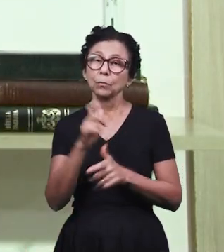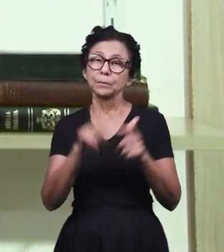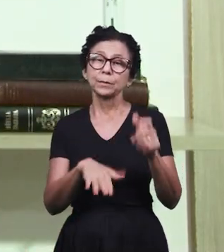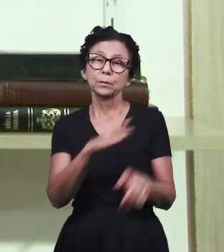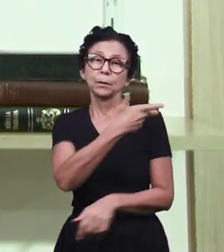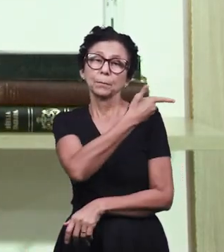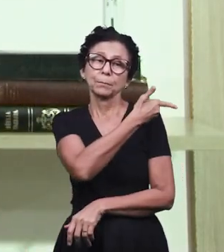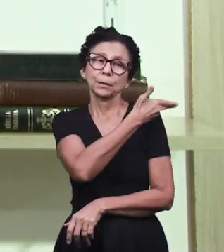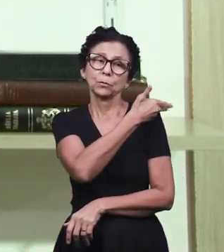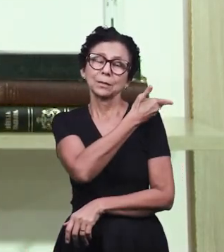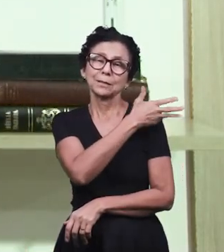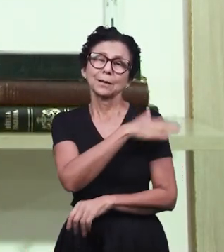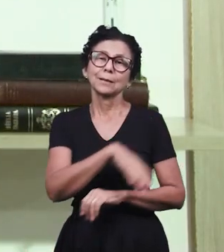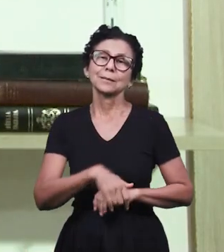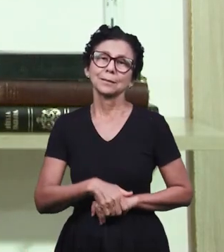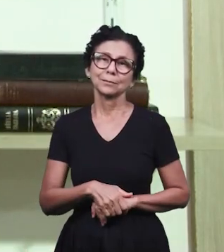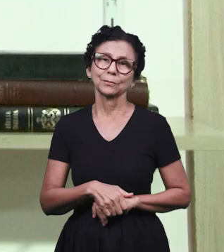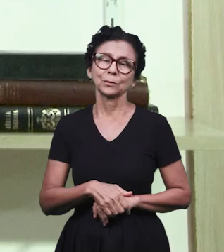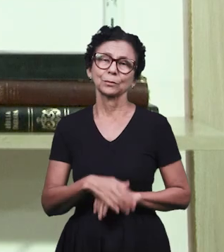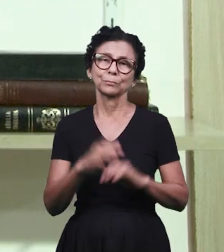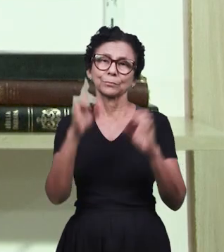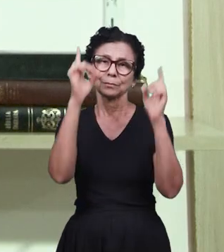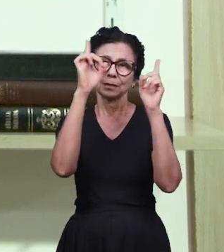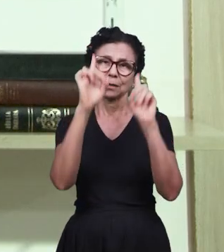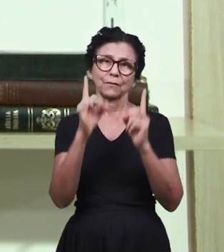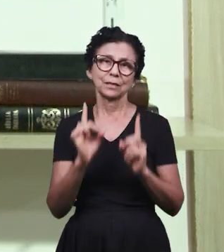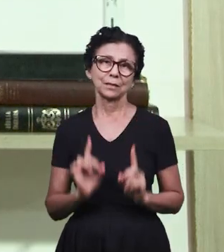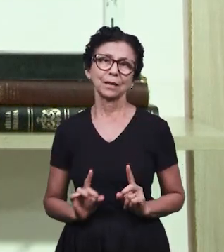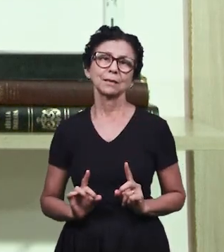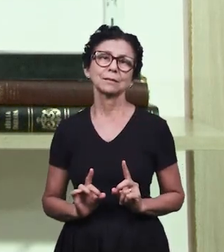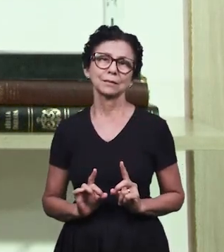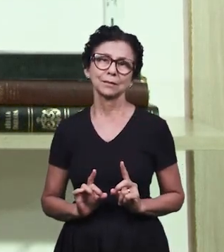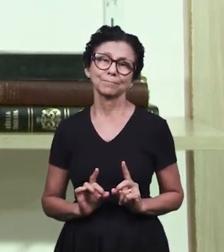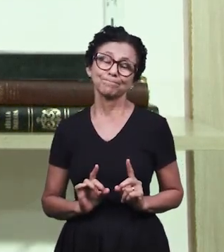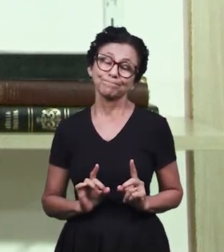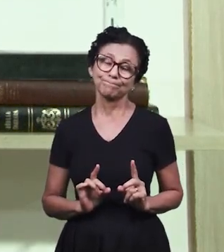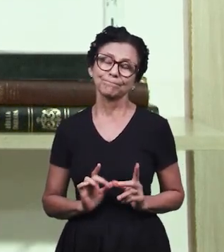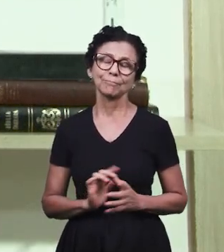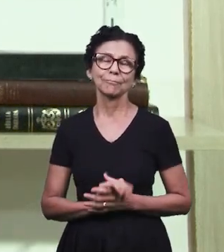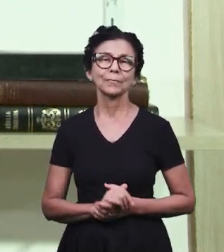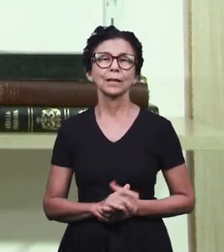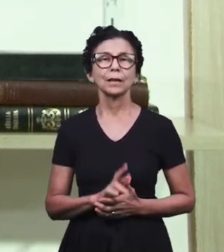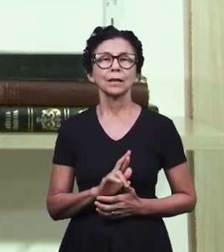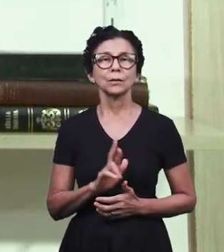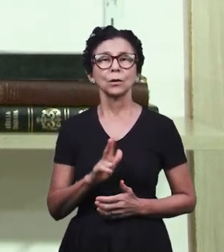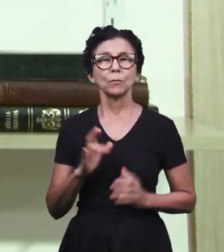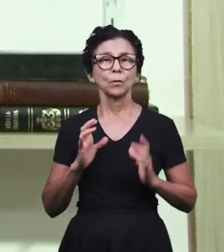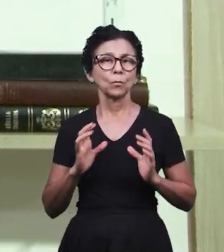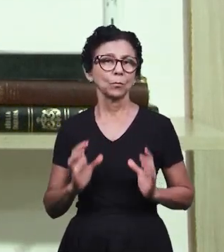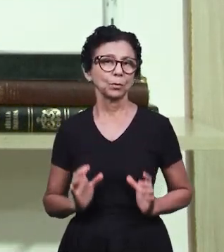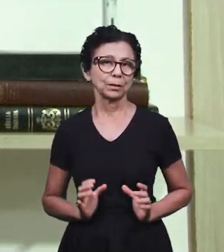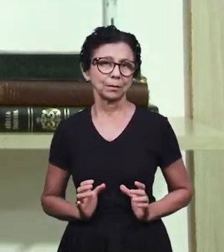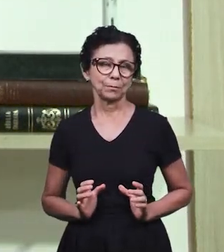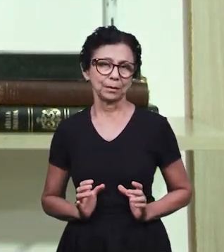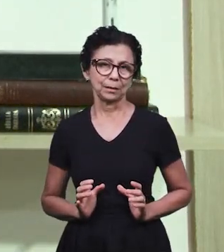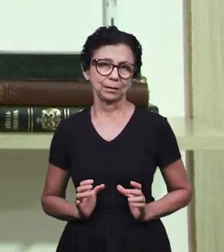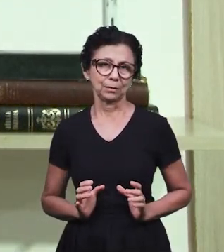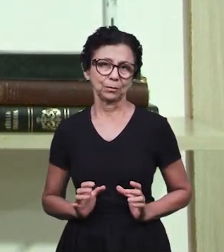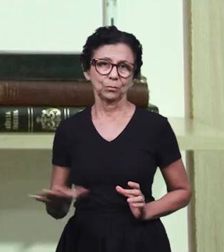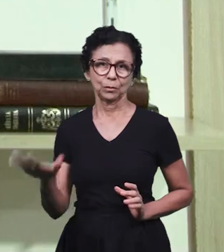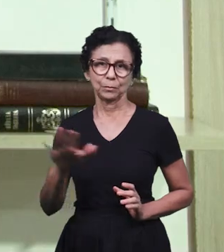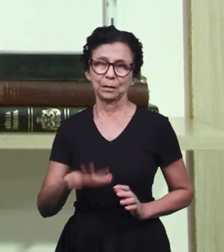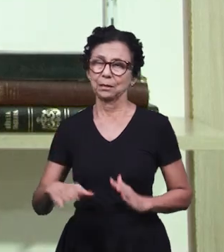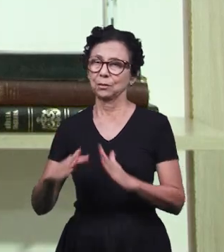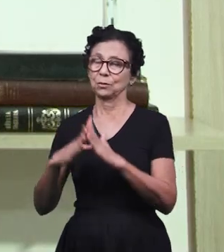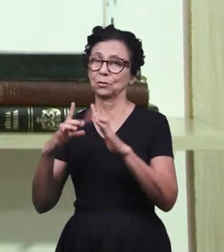preconceito com a pessoa com deficiência. Esse comportamento não é um comportamento encontrado no ambiente da igreja,